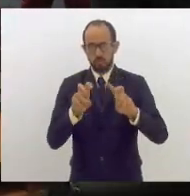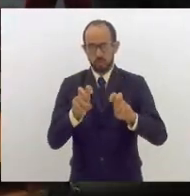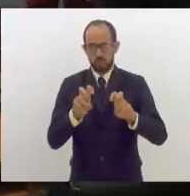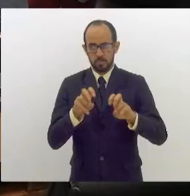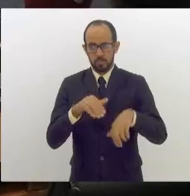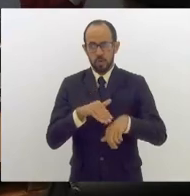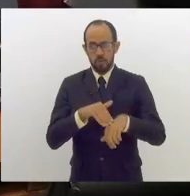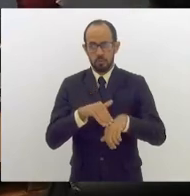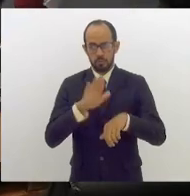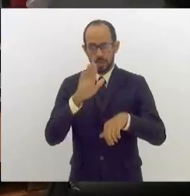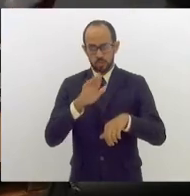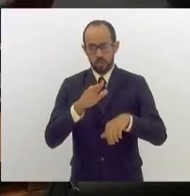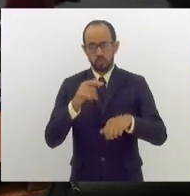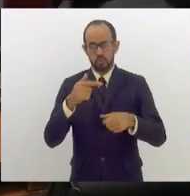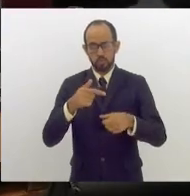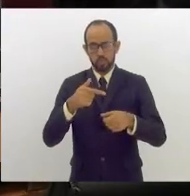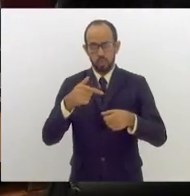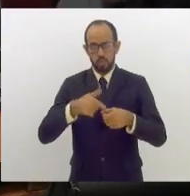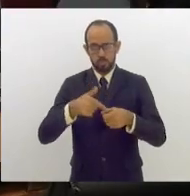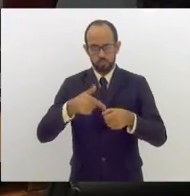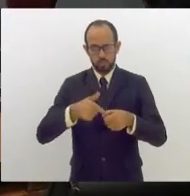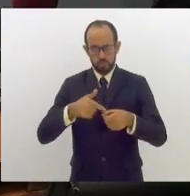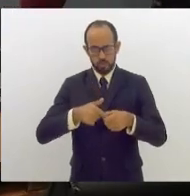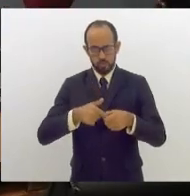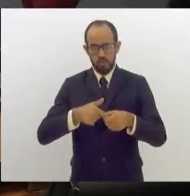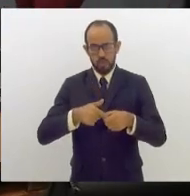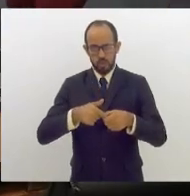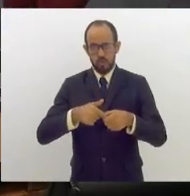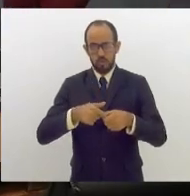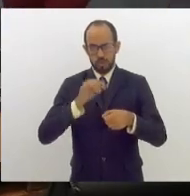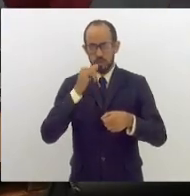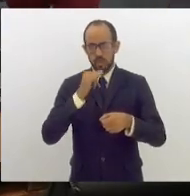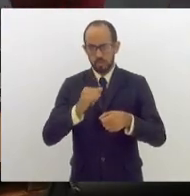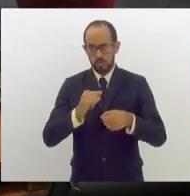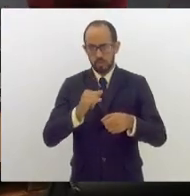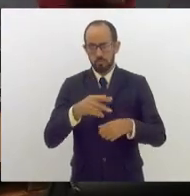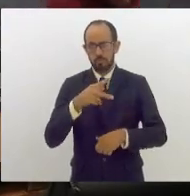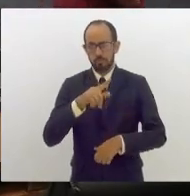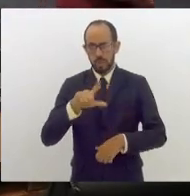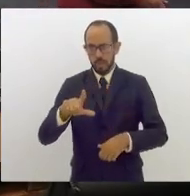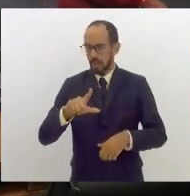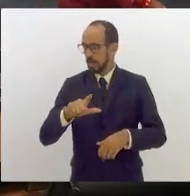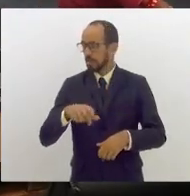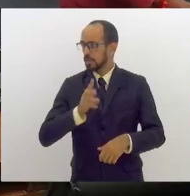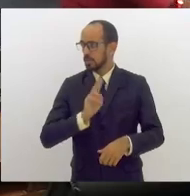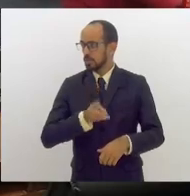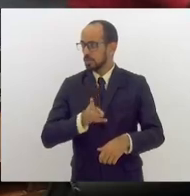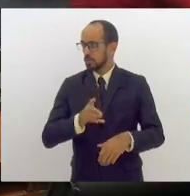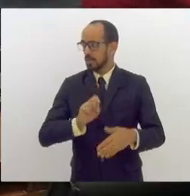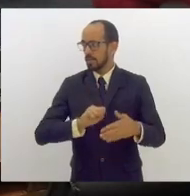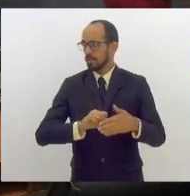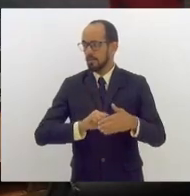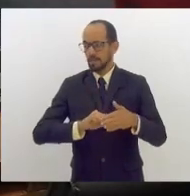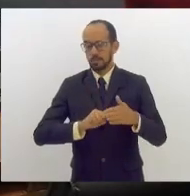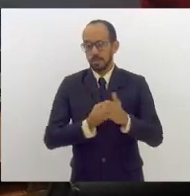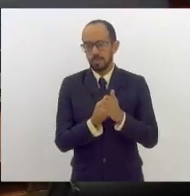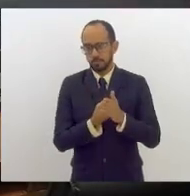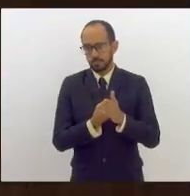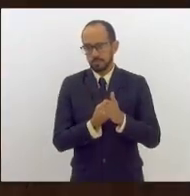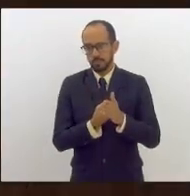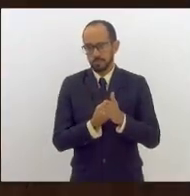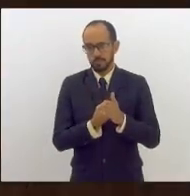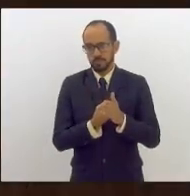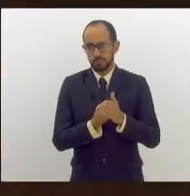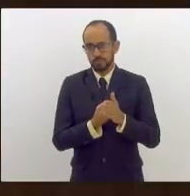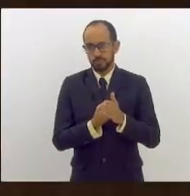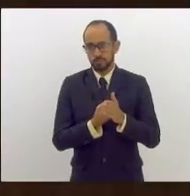dos combustíveis da energia elétrica o PL seguem obstrução a pauta até que